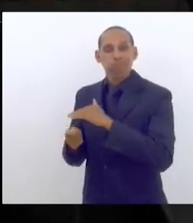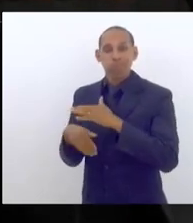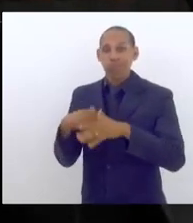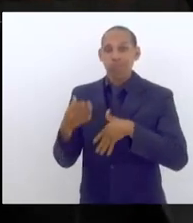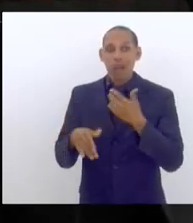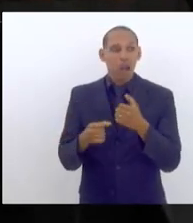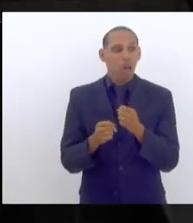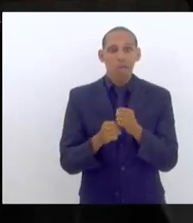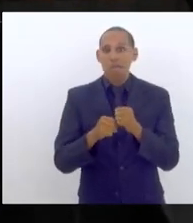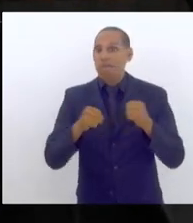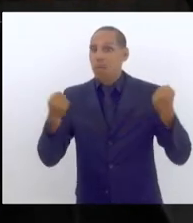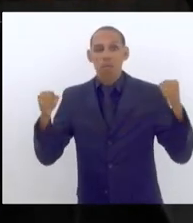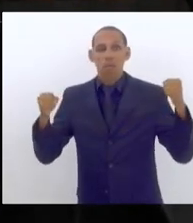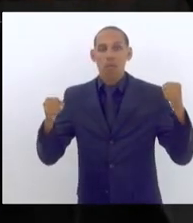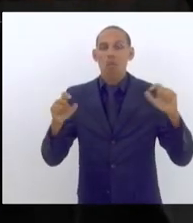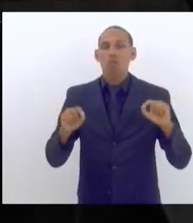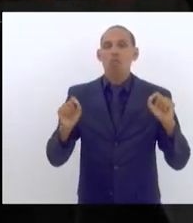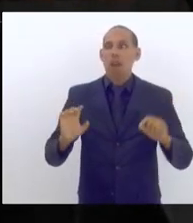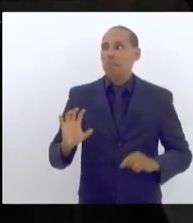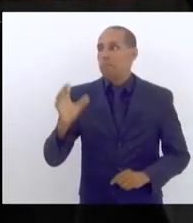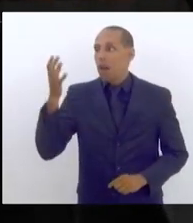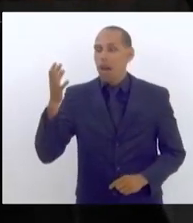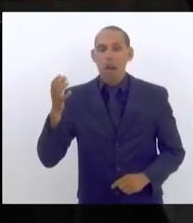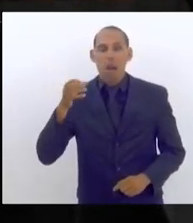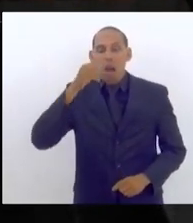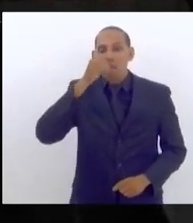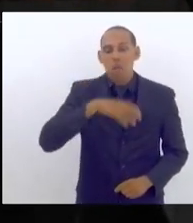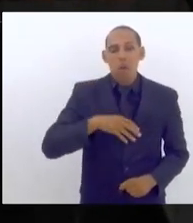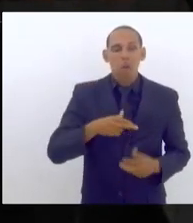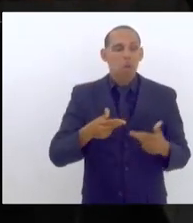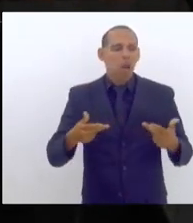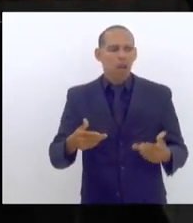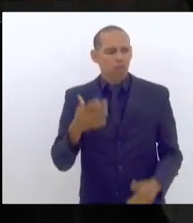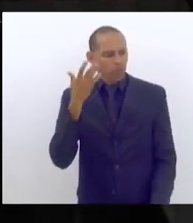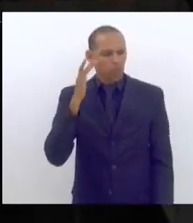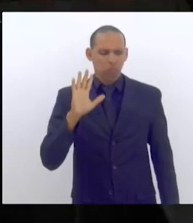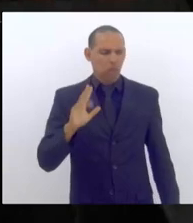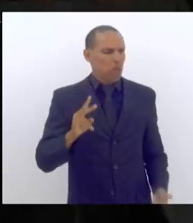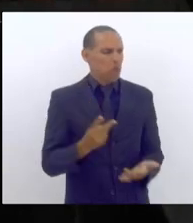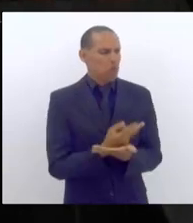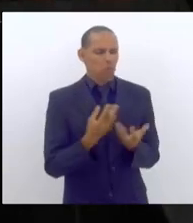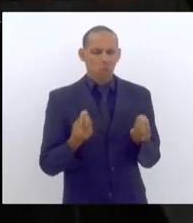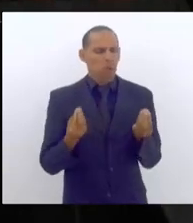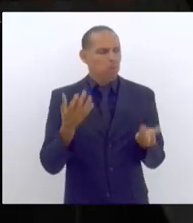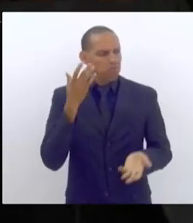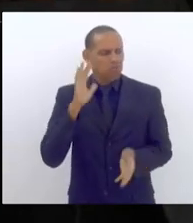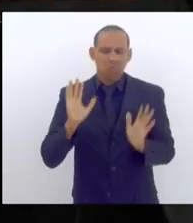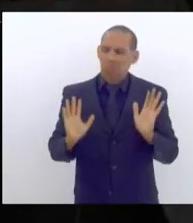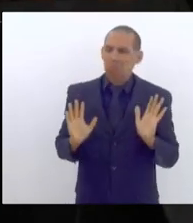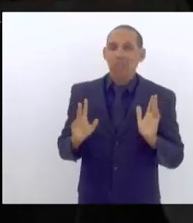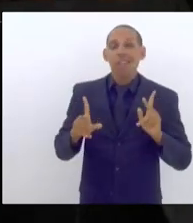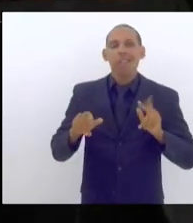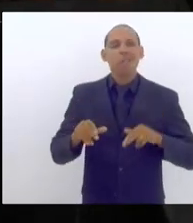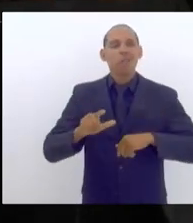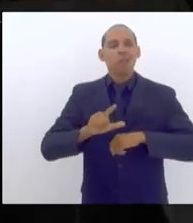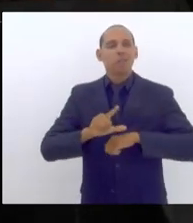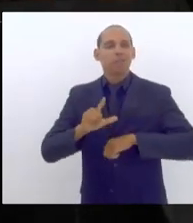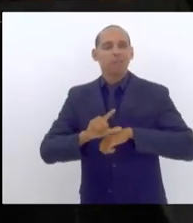um escândalo, eles não sabem e não viram, como o caso das